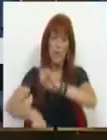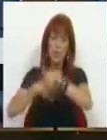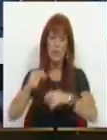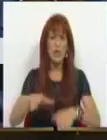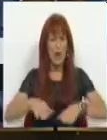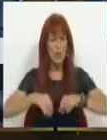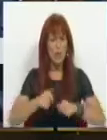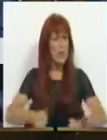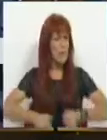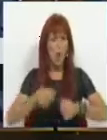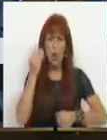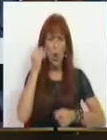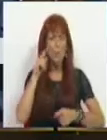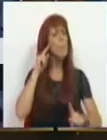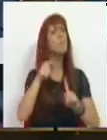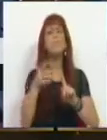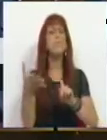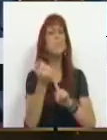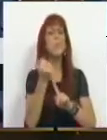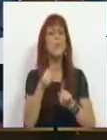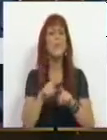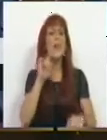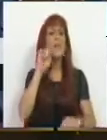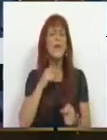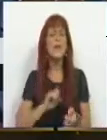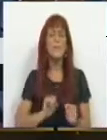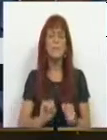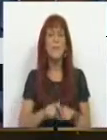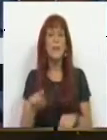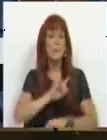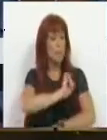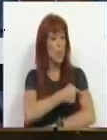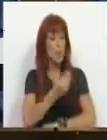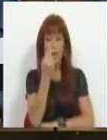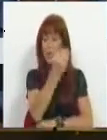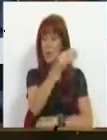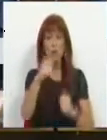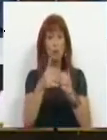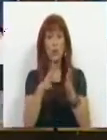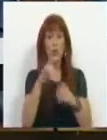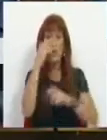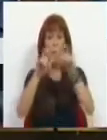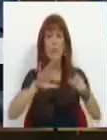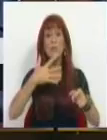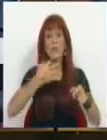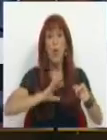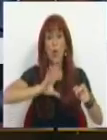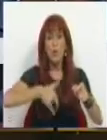Depois, assumimos que a melhor maneira de o atingir é a defesa da segurança e soberania alimentar para todos os povos do